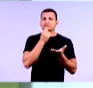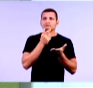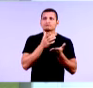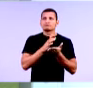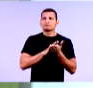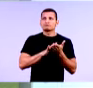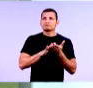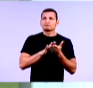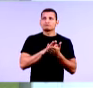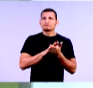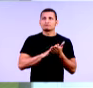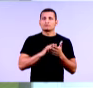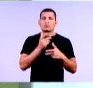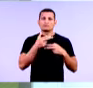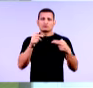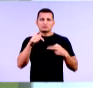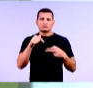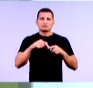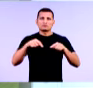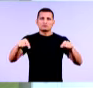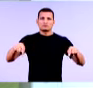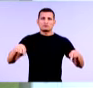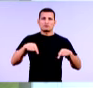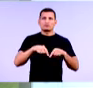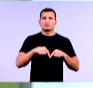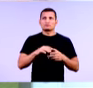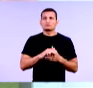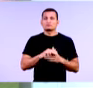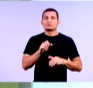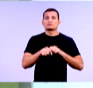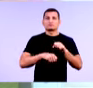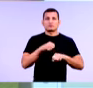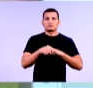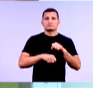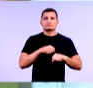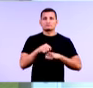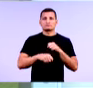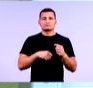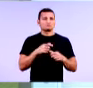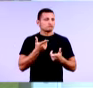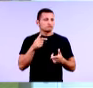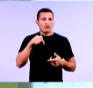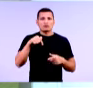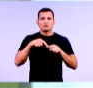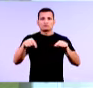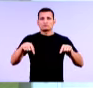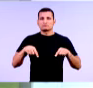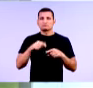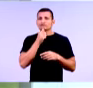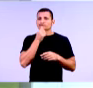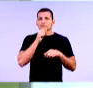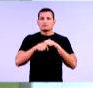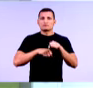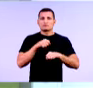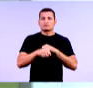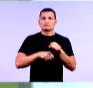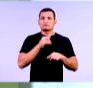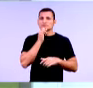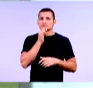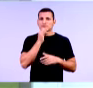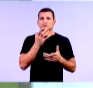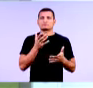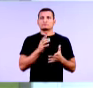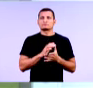um objeto que não tem nessa sala aqui, uma bicicleta. Não tem nenhuma bicicleta nessa sala. O exemplo da